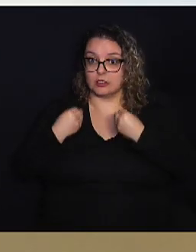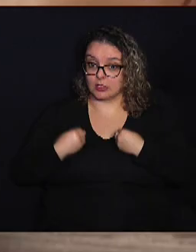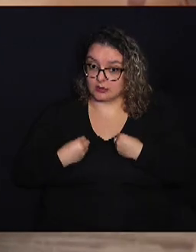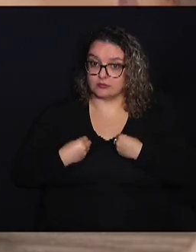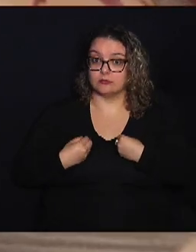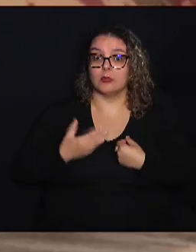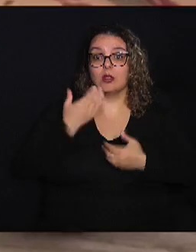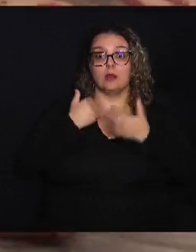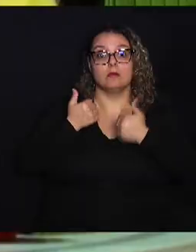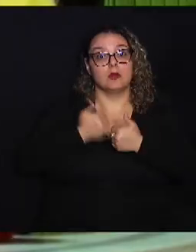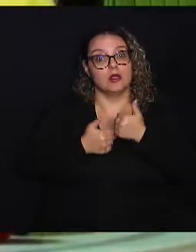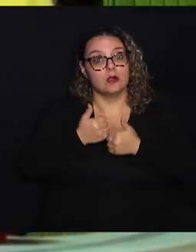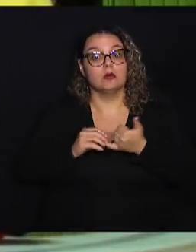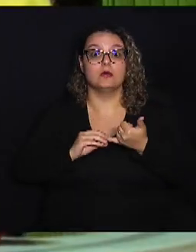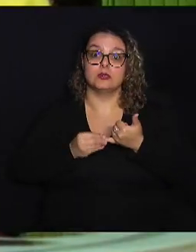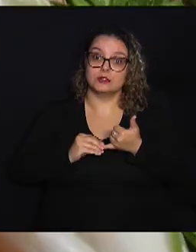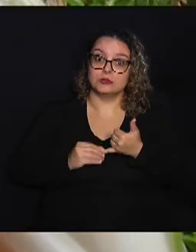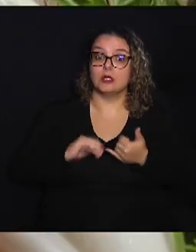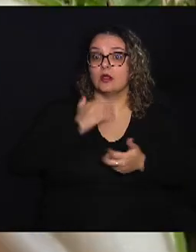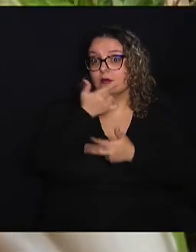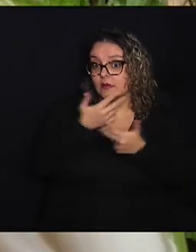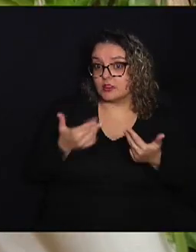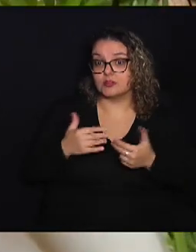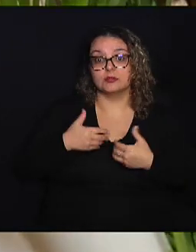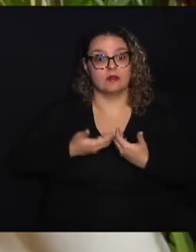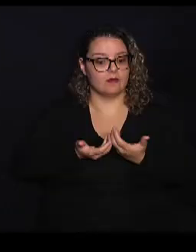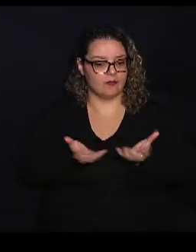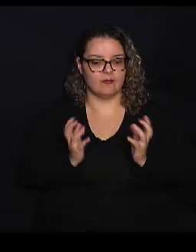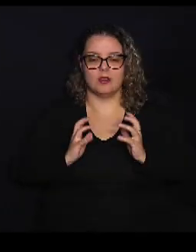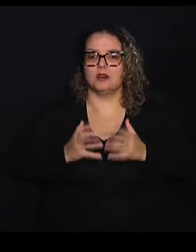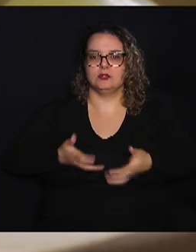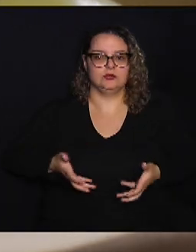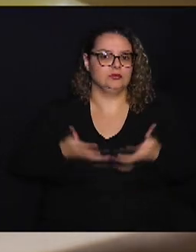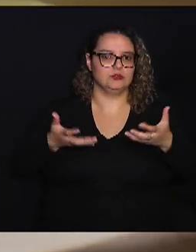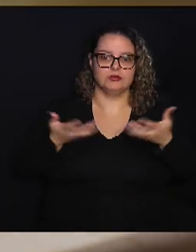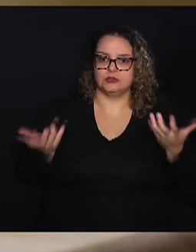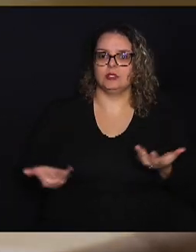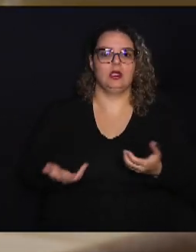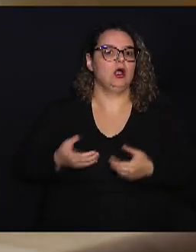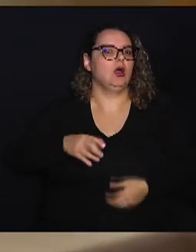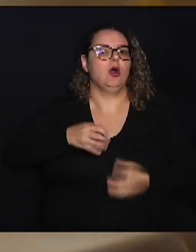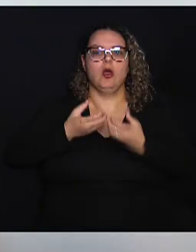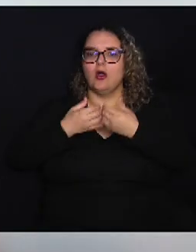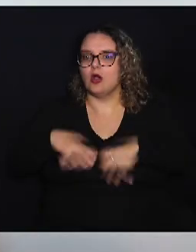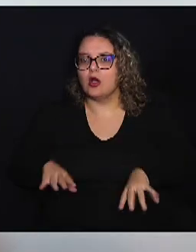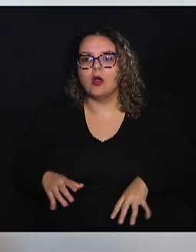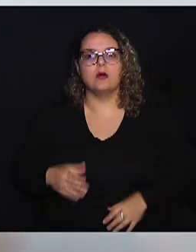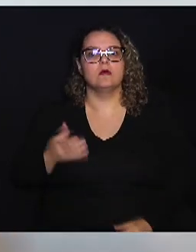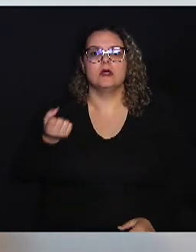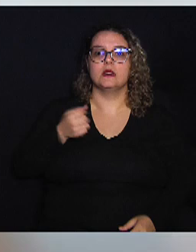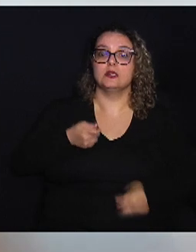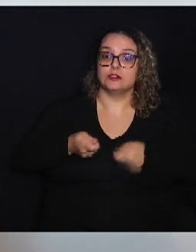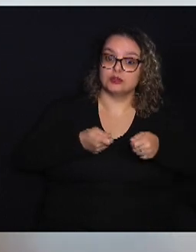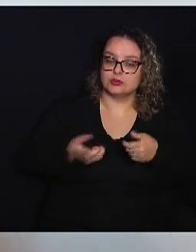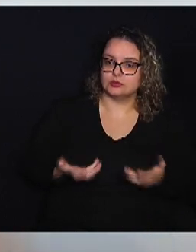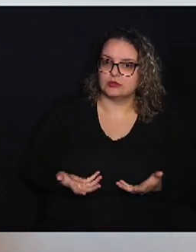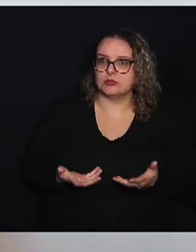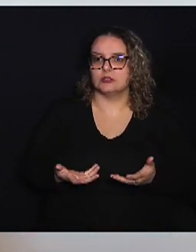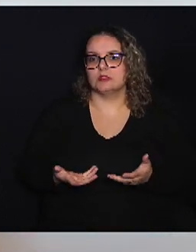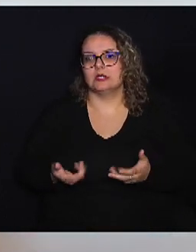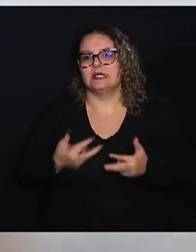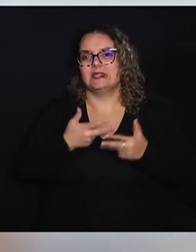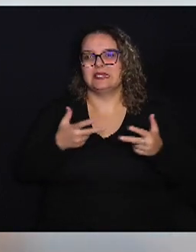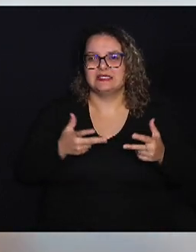Comer arroz, comer feijão, comer frutas, vegetais, ovos, leite e derivados com moderação. É sair dessa coisa muito